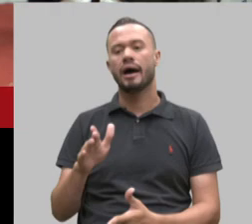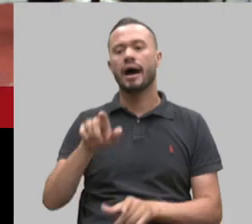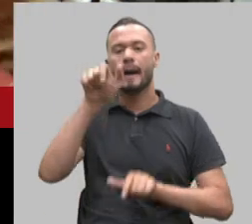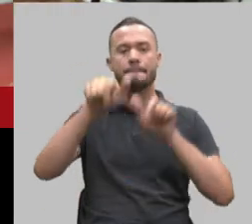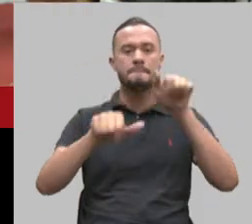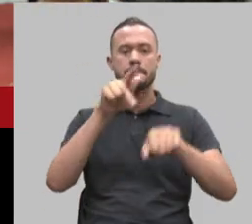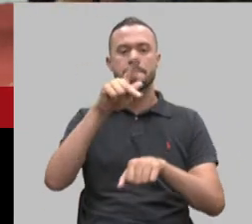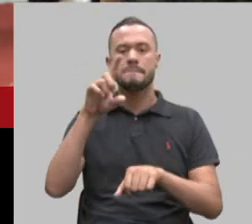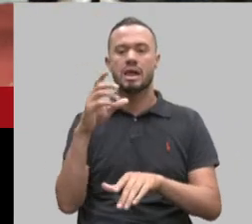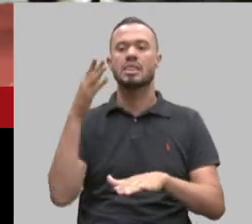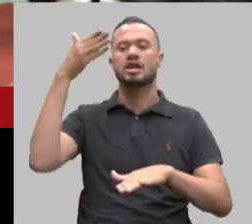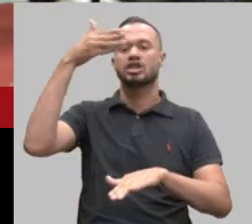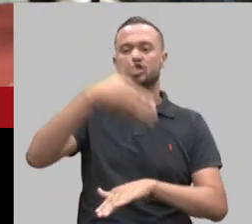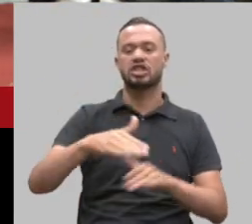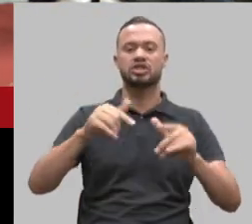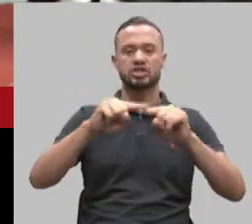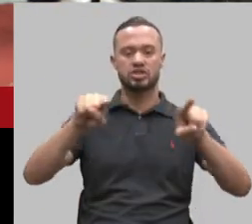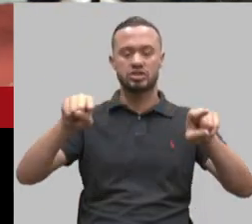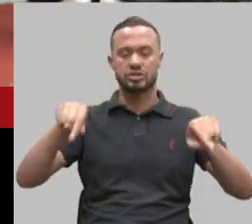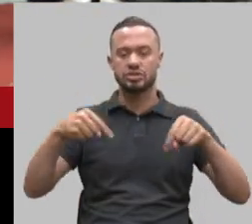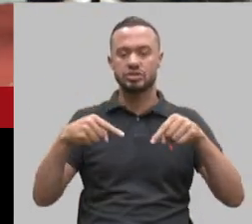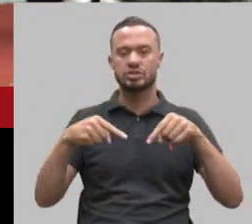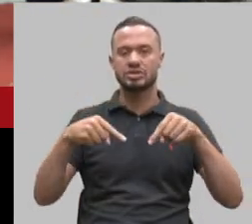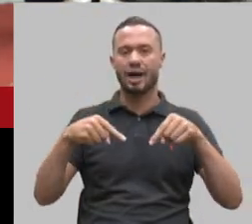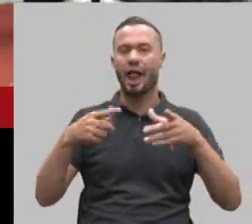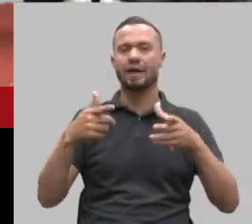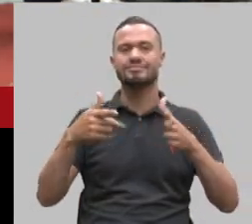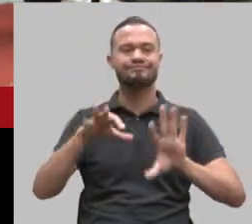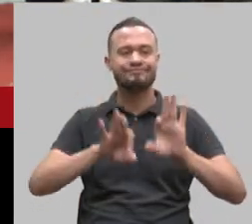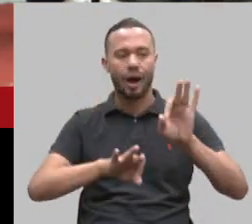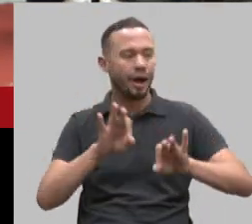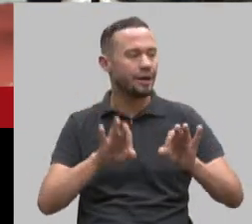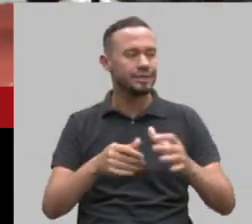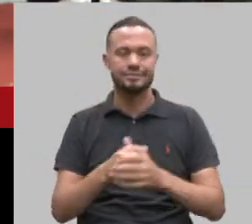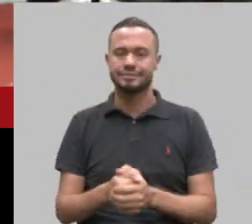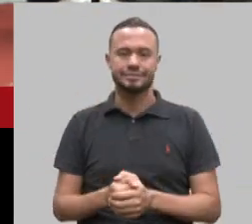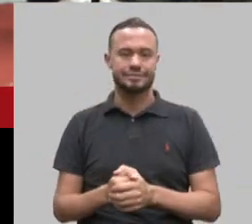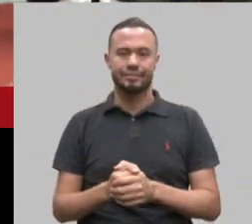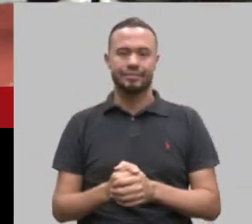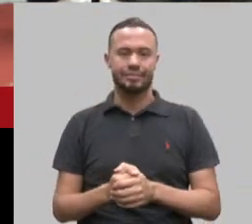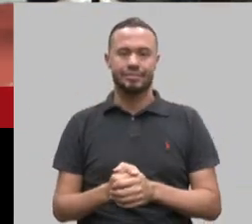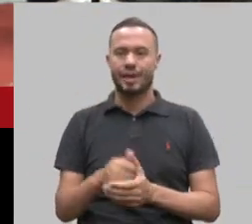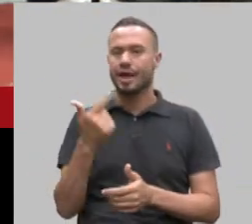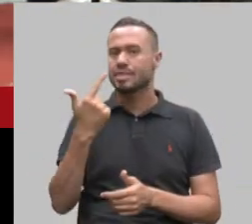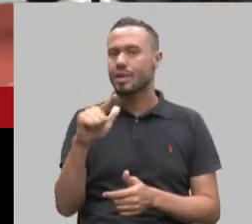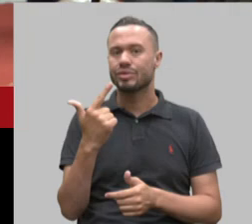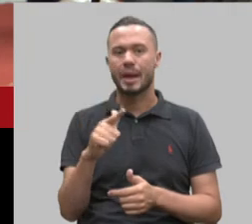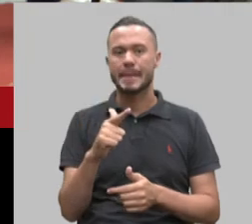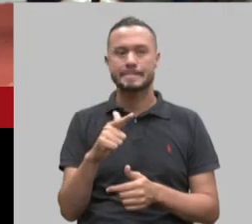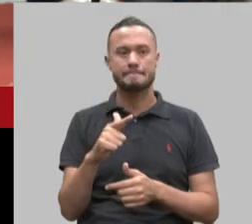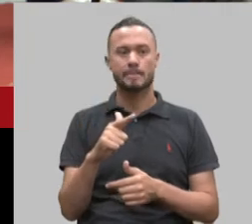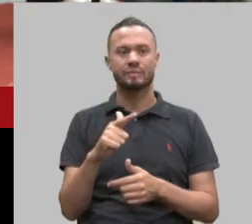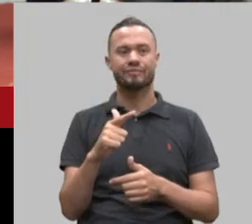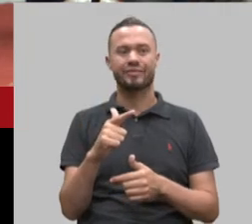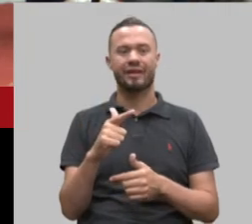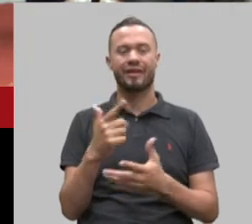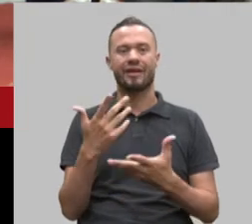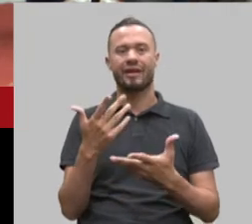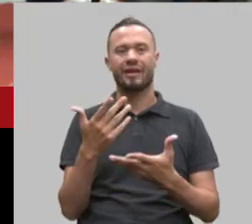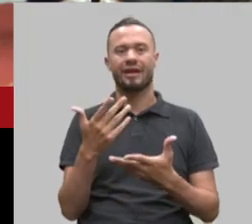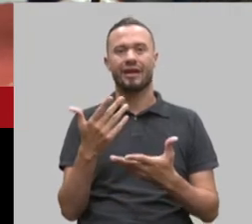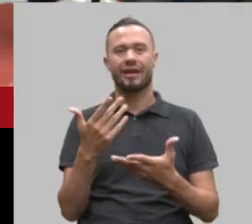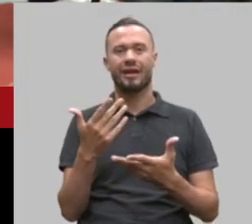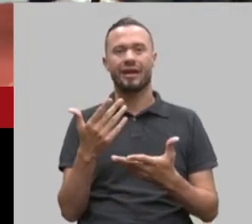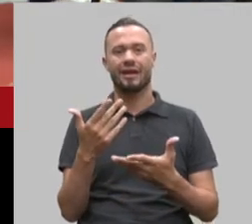só uma rampinha que tem pr pra sala de aula a gente não tem um acesso a professores é de